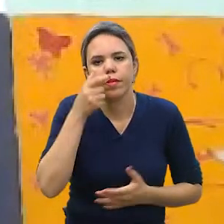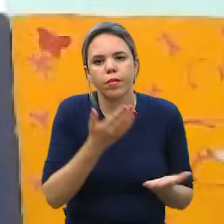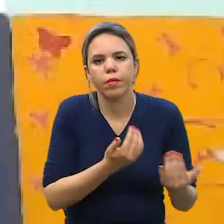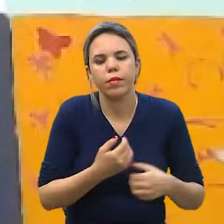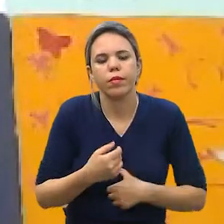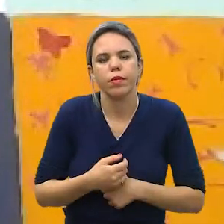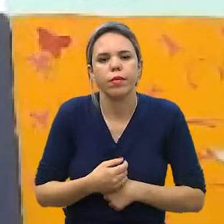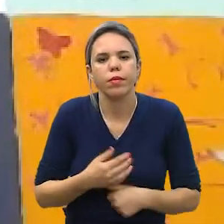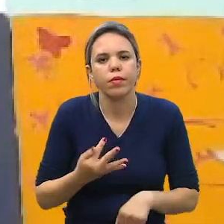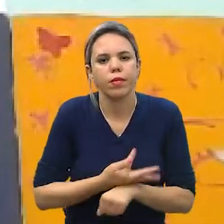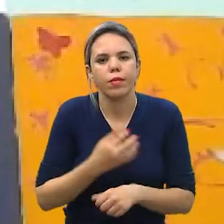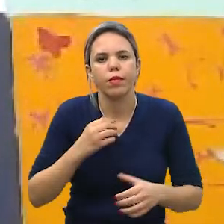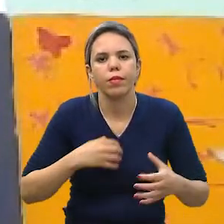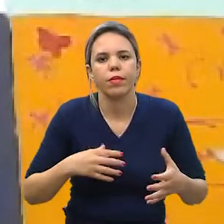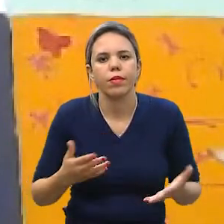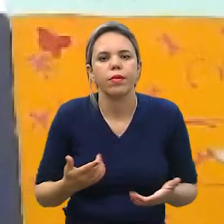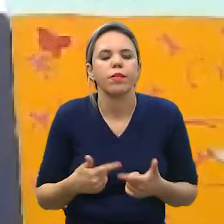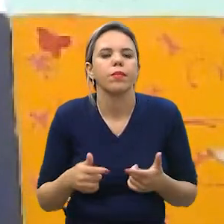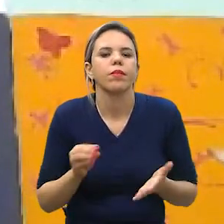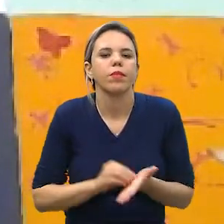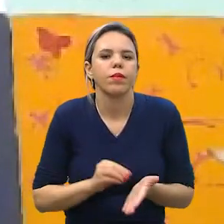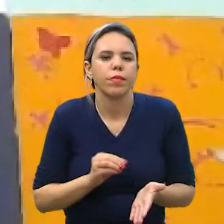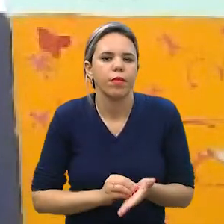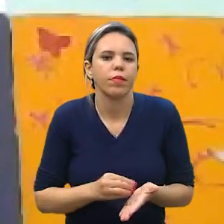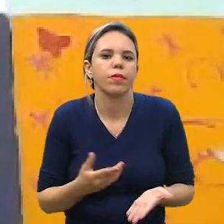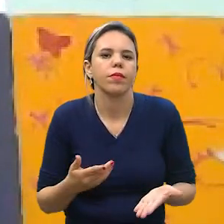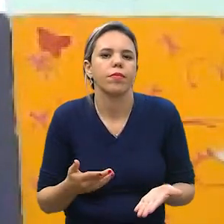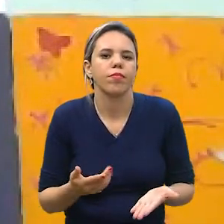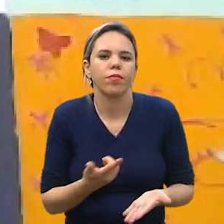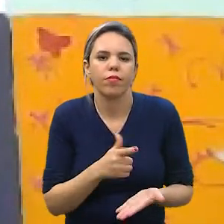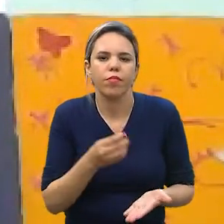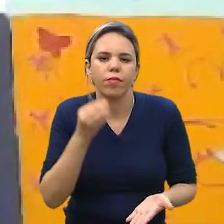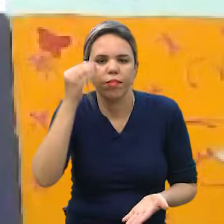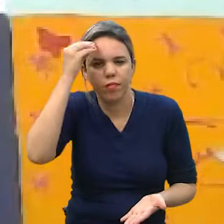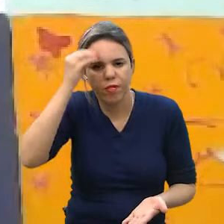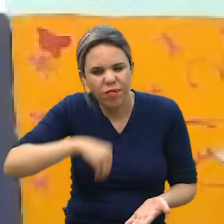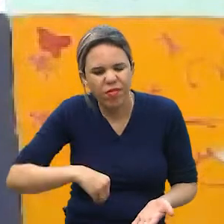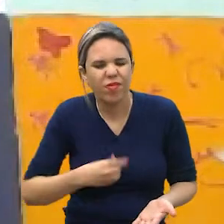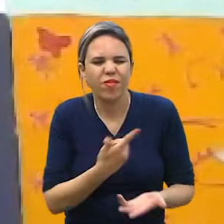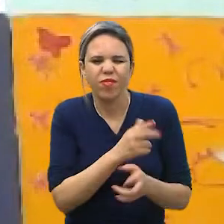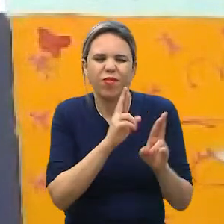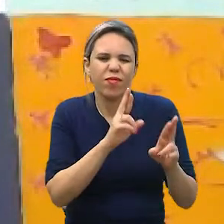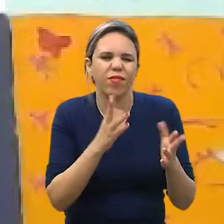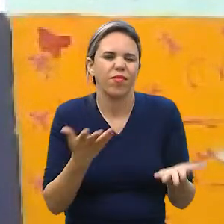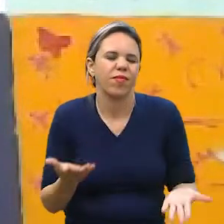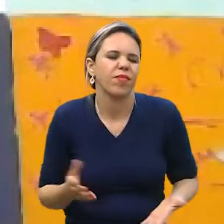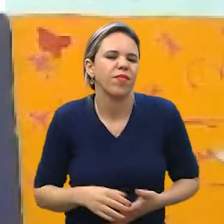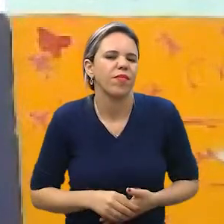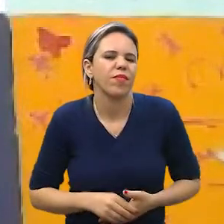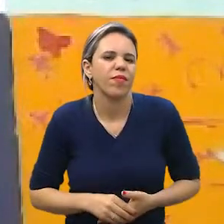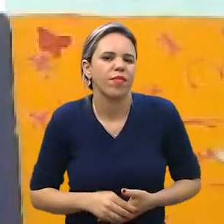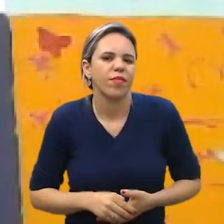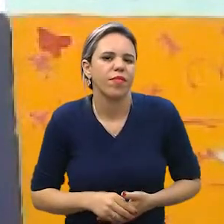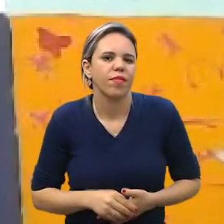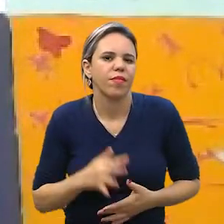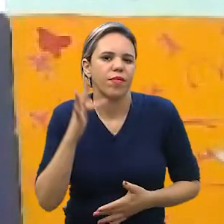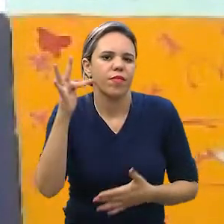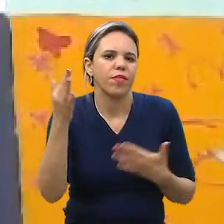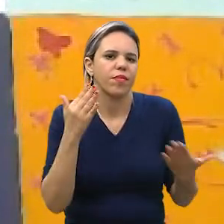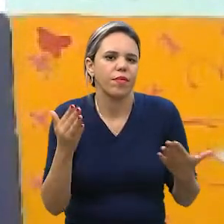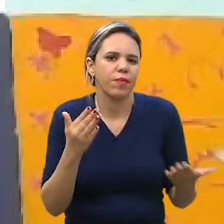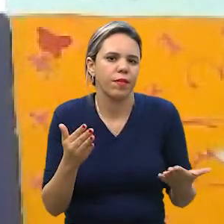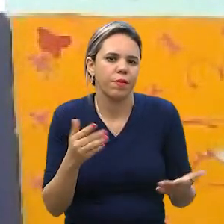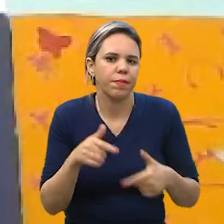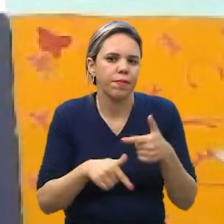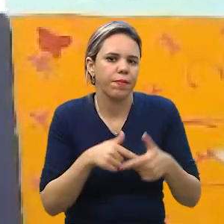jovens bastante desestimulados, bastante desesperançosos, né, em relação ao futuro, em